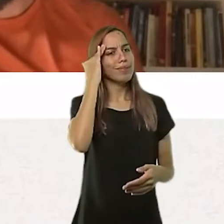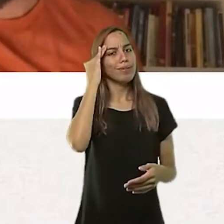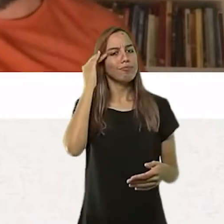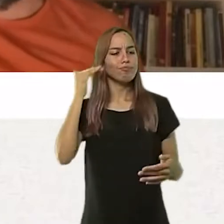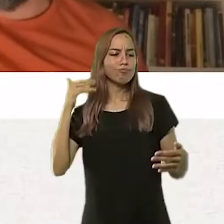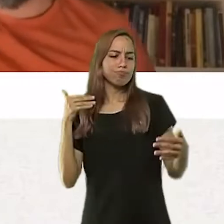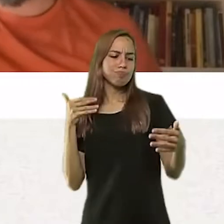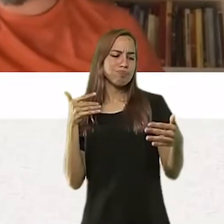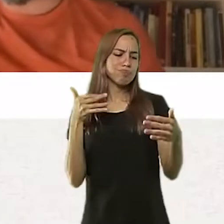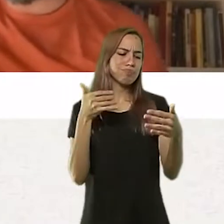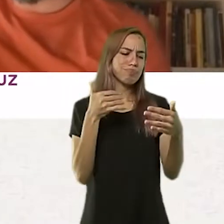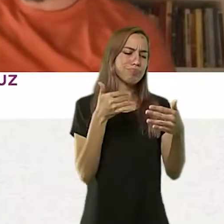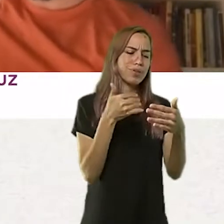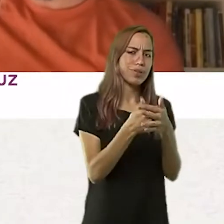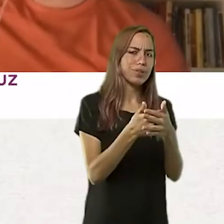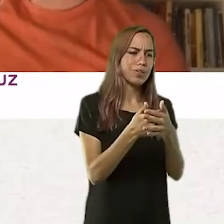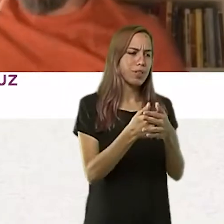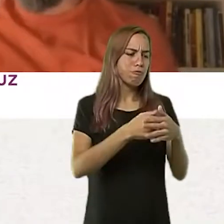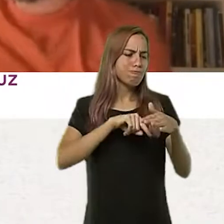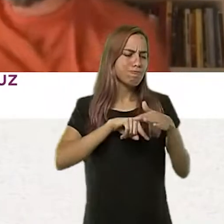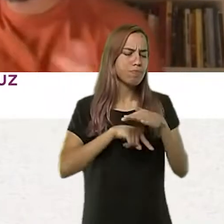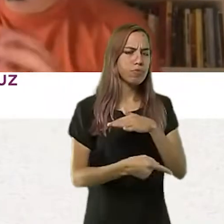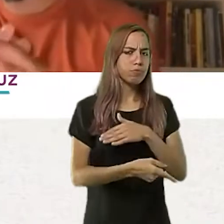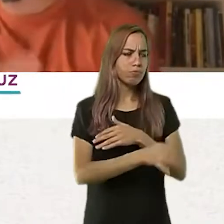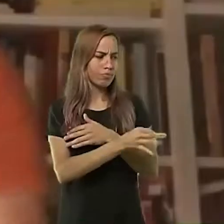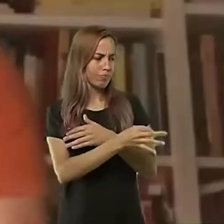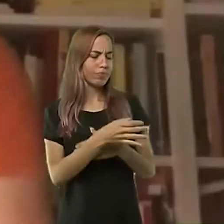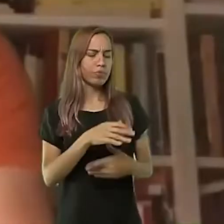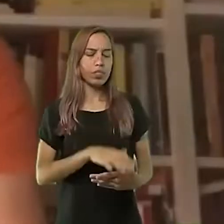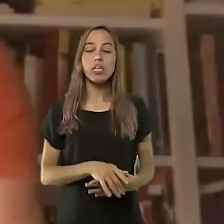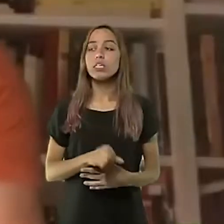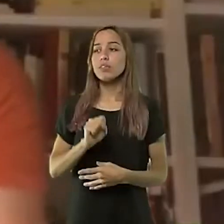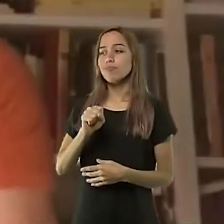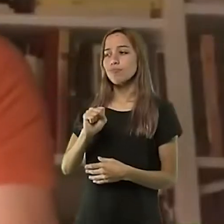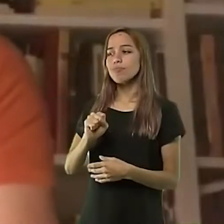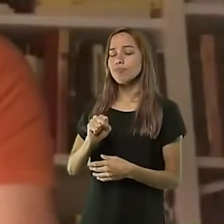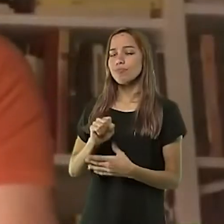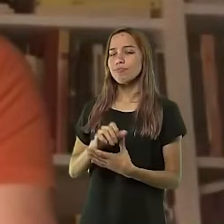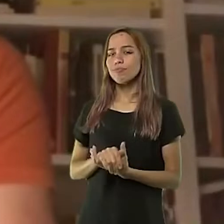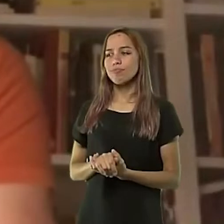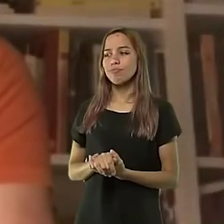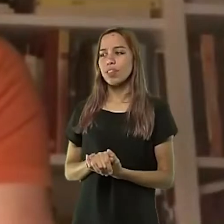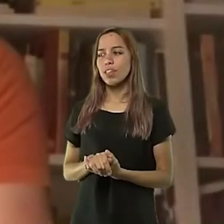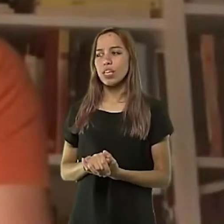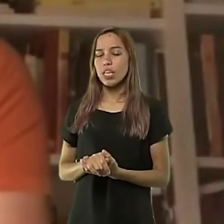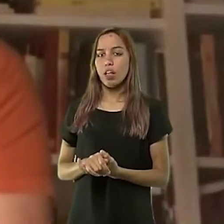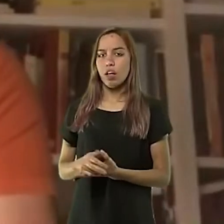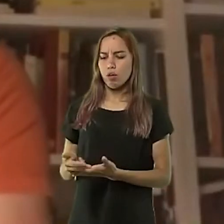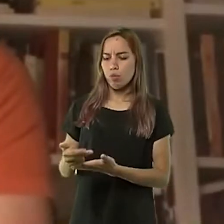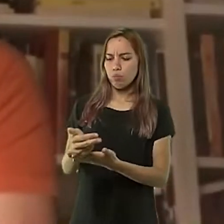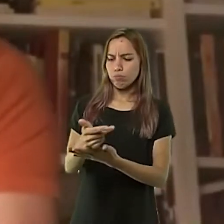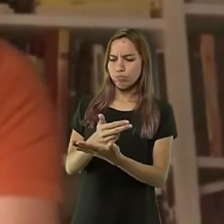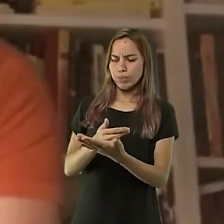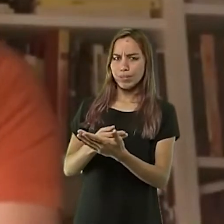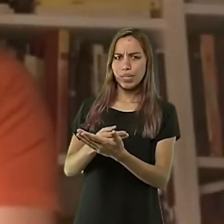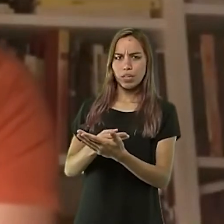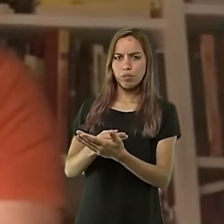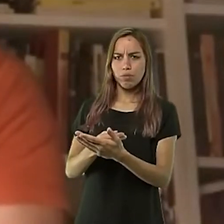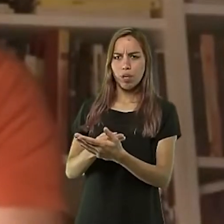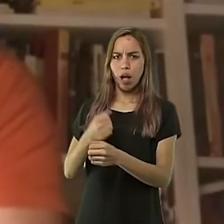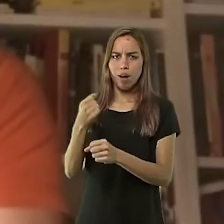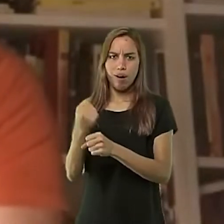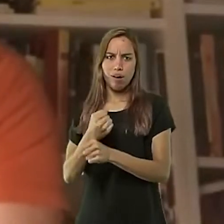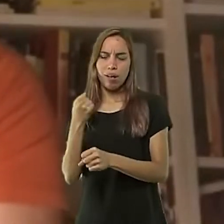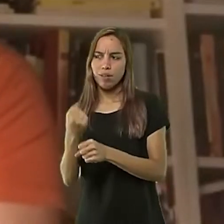muito apurado, né, Afonso? Curiosamente sim. A animação e o processo de fazer animação acabou por